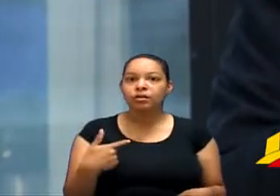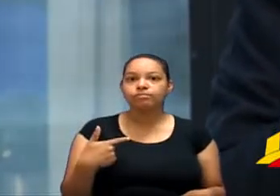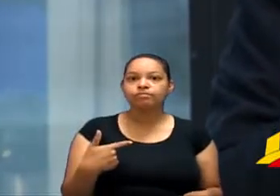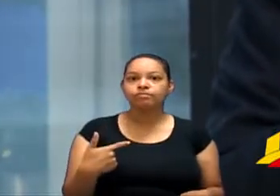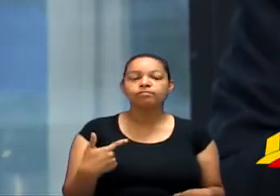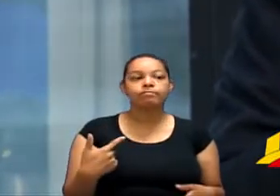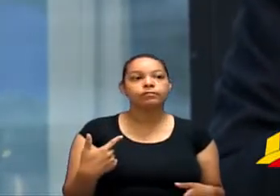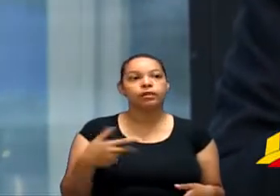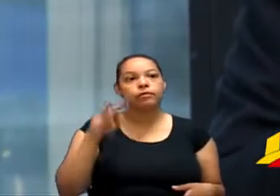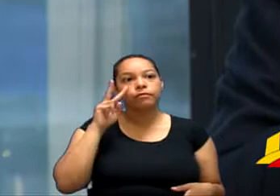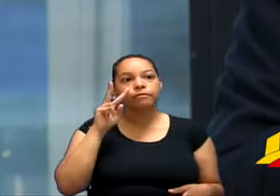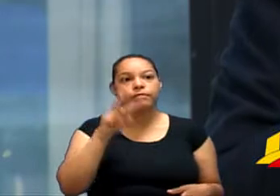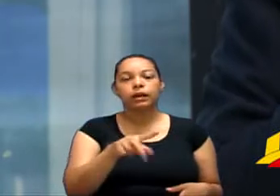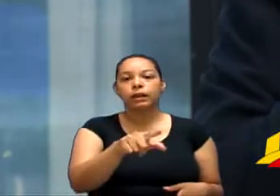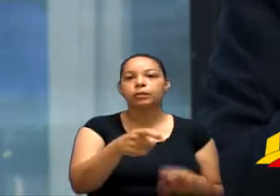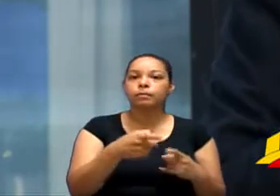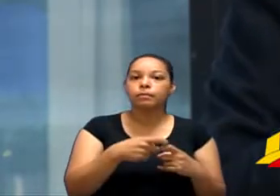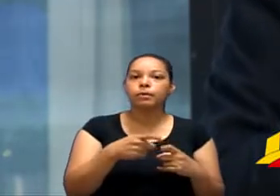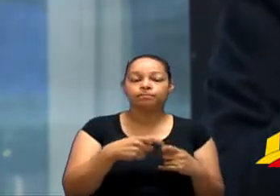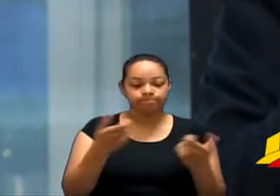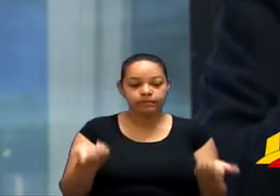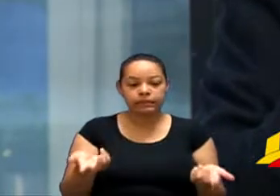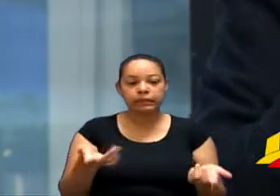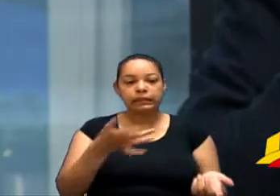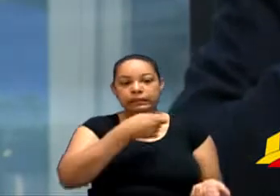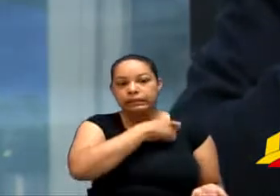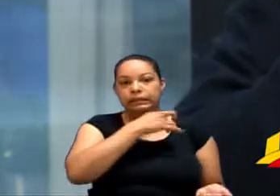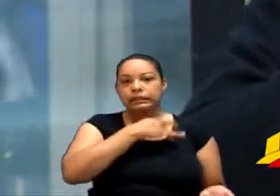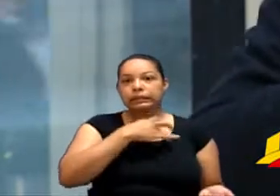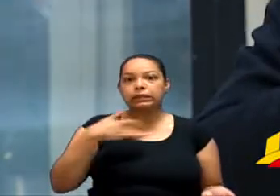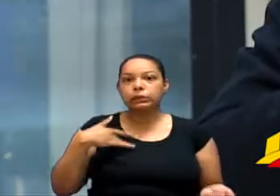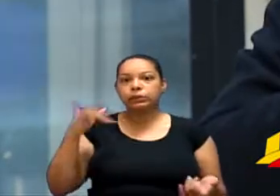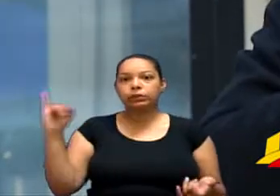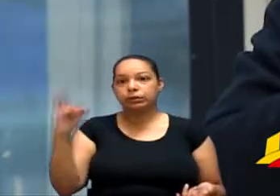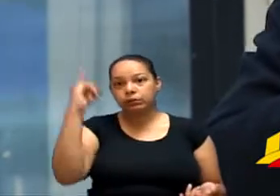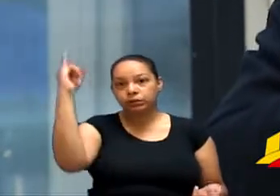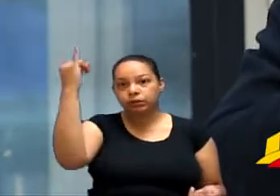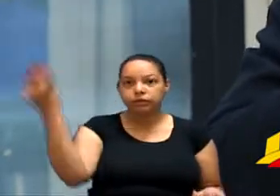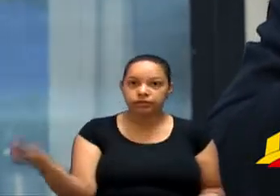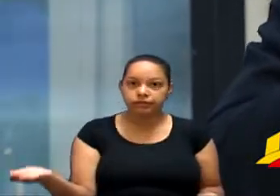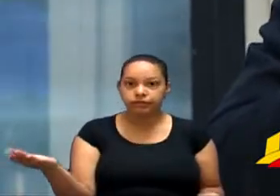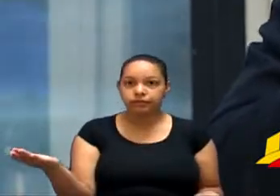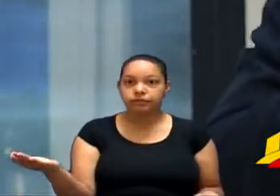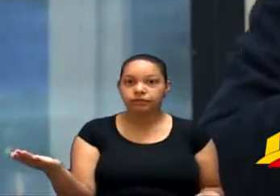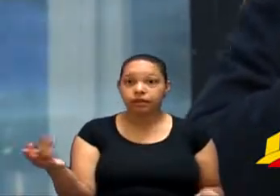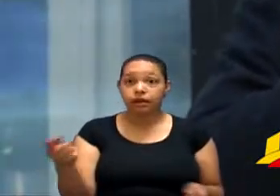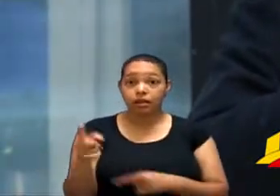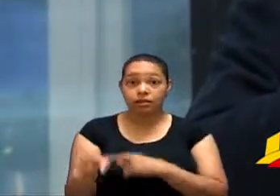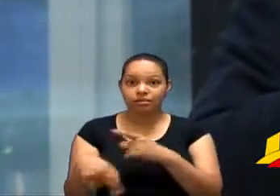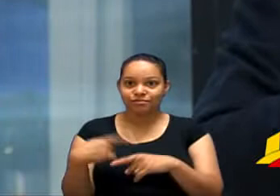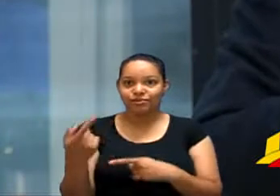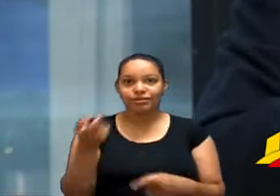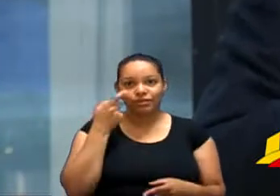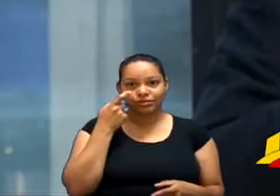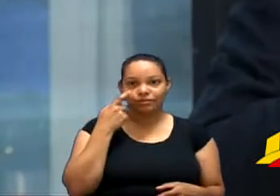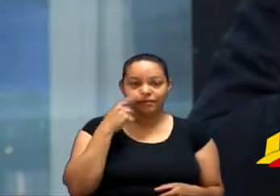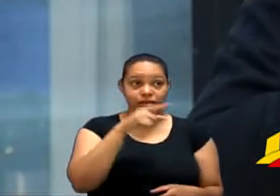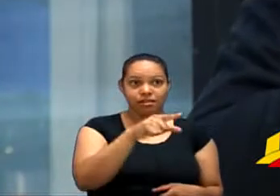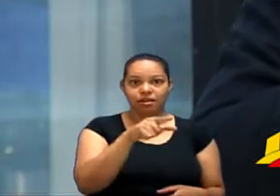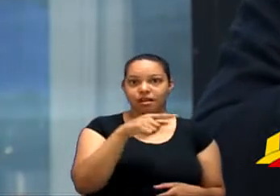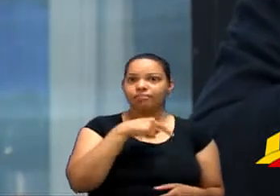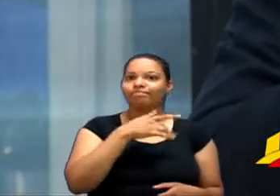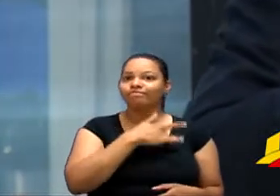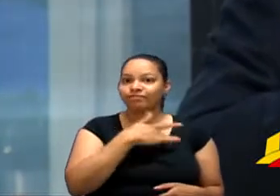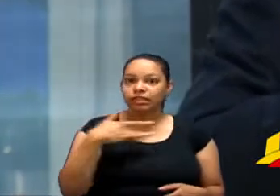que é saúde e aí ao observar o valor que a gente dá a saúde é que muitas vezes como antes eu conversava com